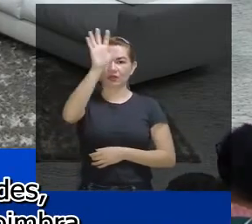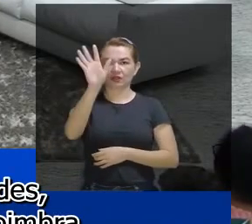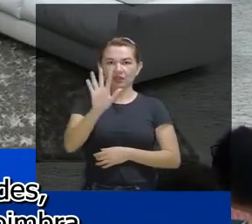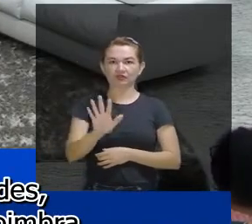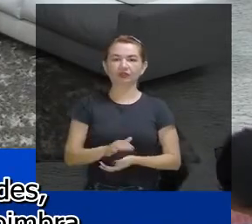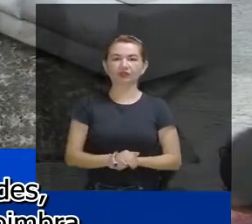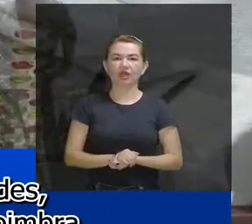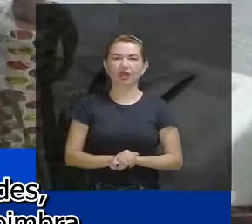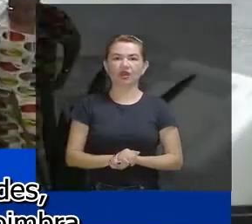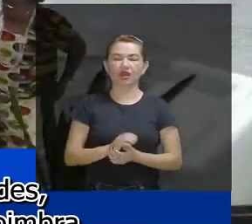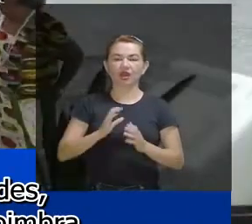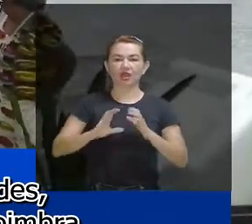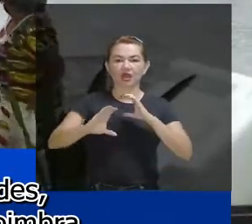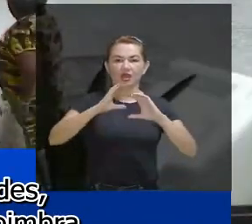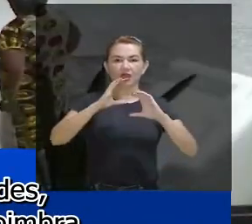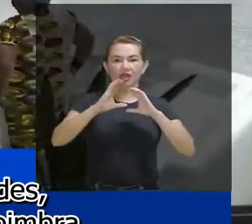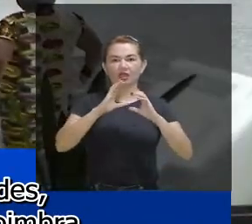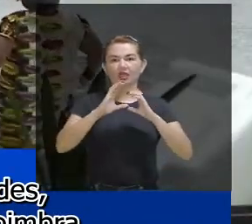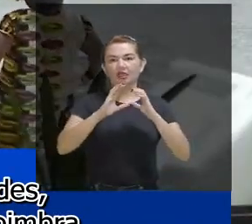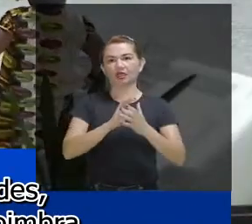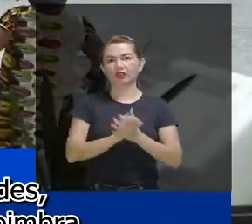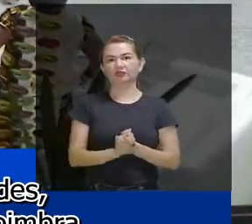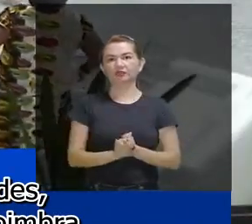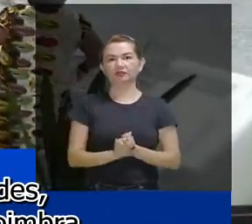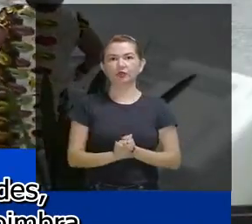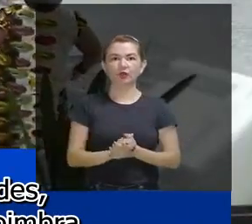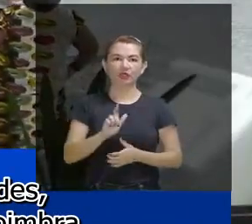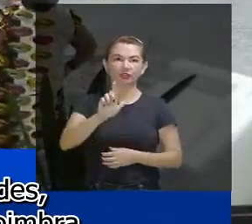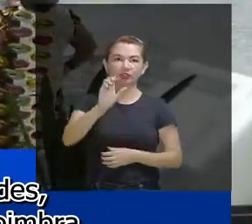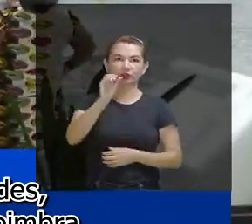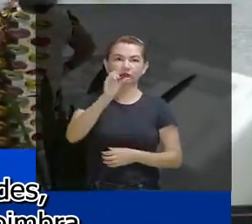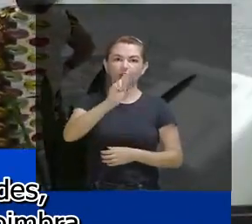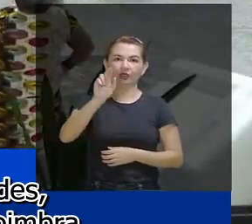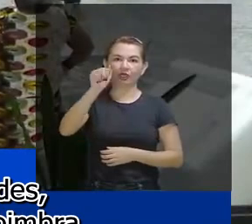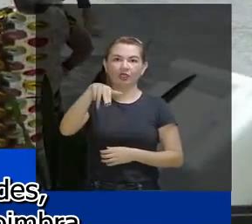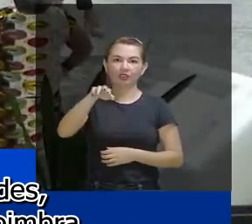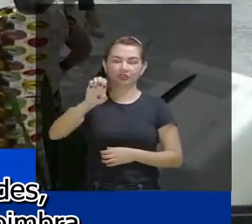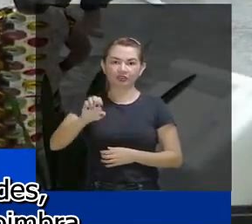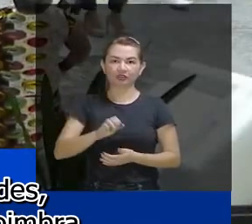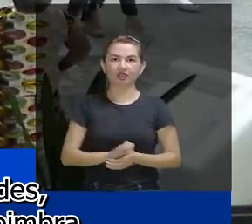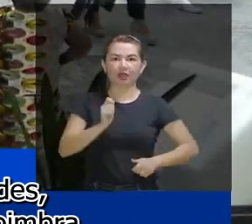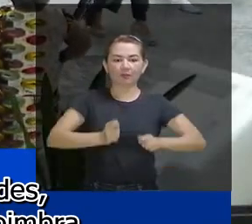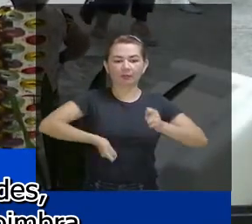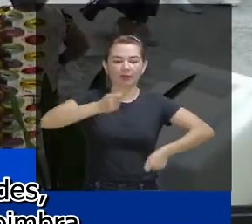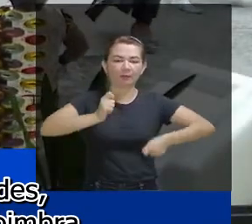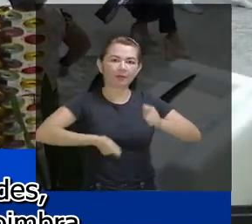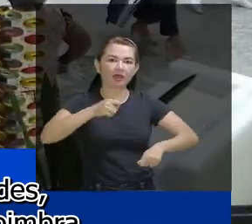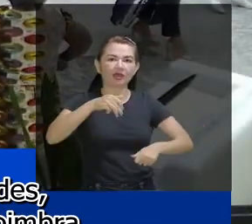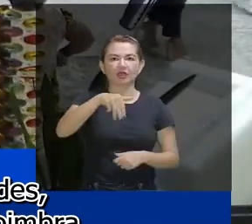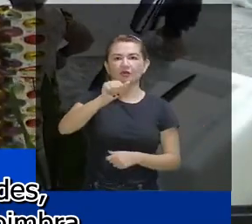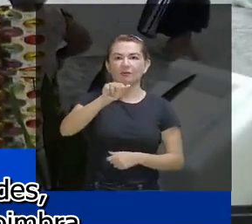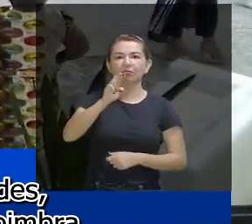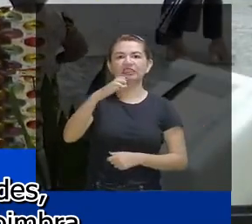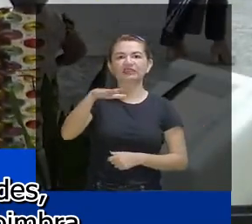Lohane Mendes, acompanhada pelo tocador de caixa Marcelo Coimbra.